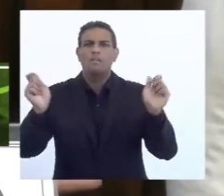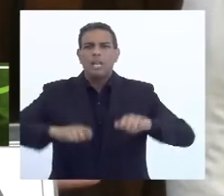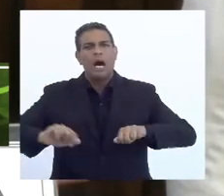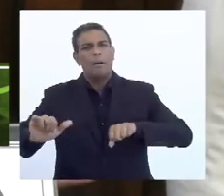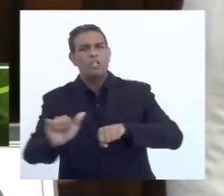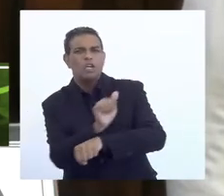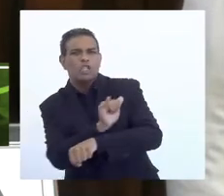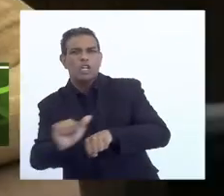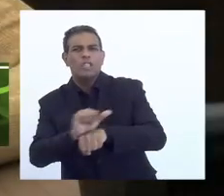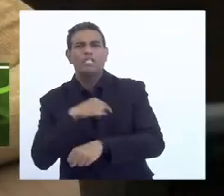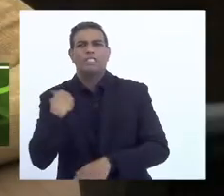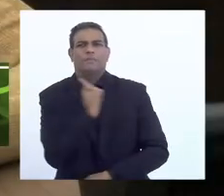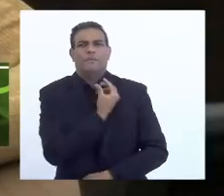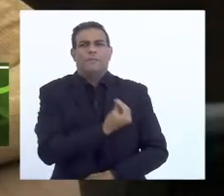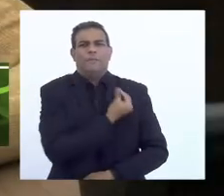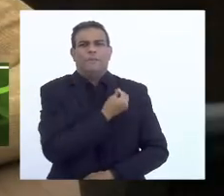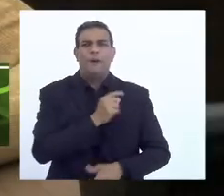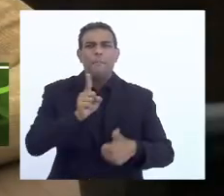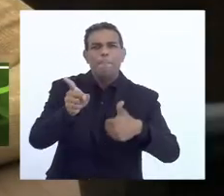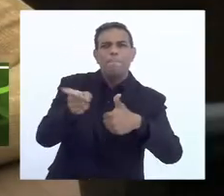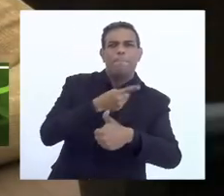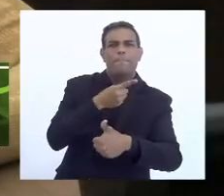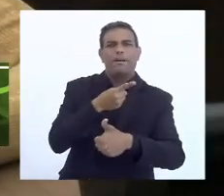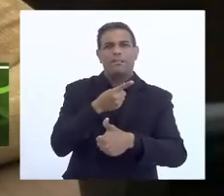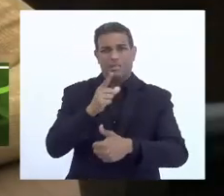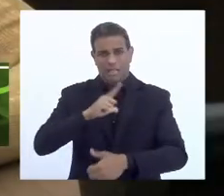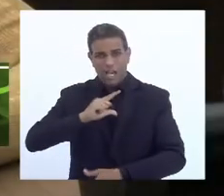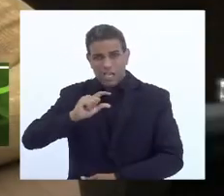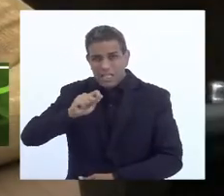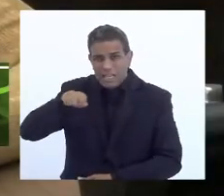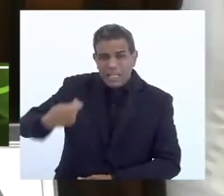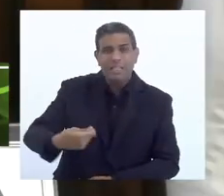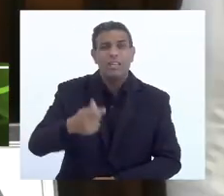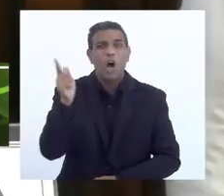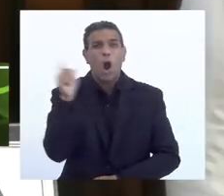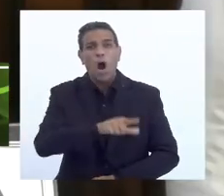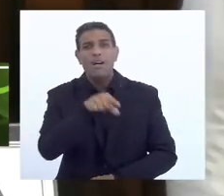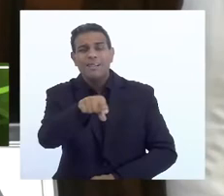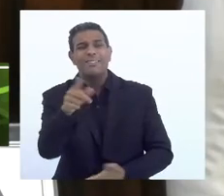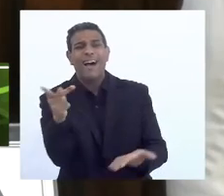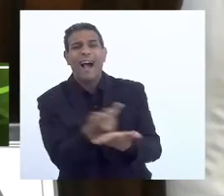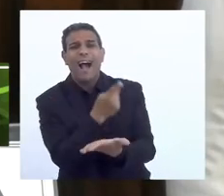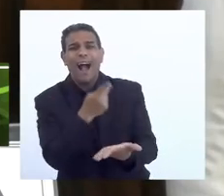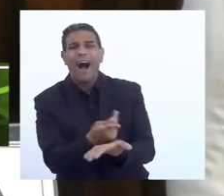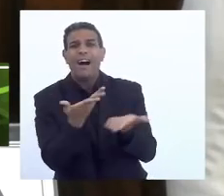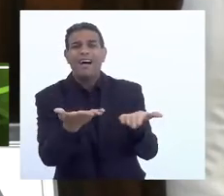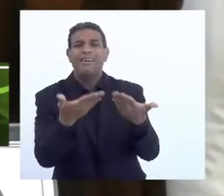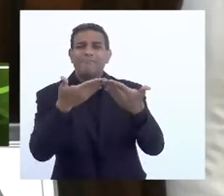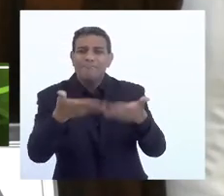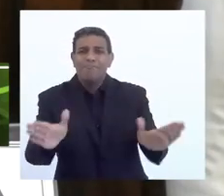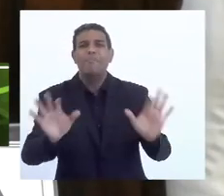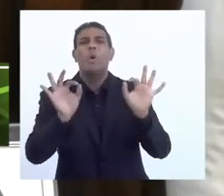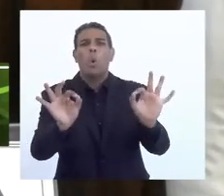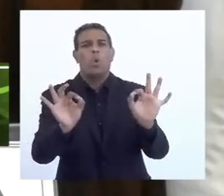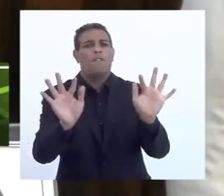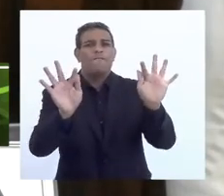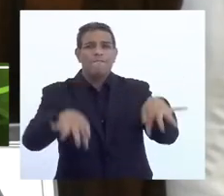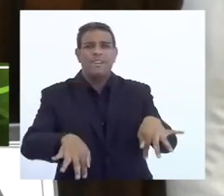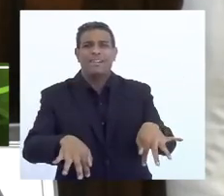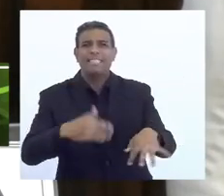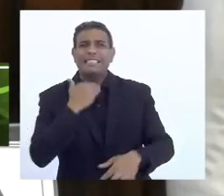preparada. Né? Foi a primeira vez que deram um nome e que falaram, isso é errado, deixem ela concluir o raciocínio,